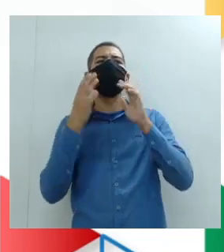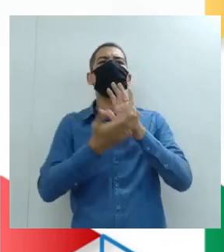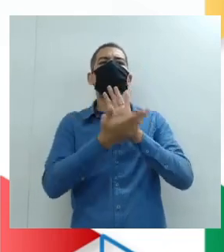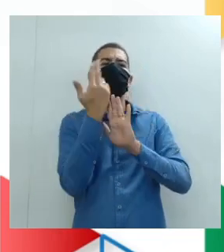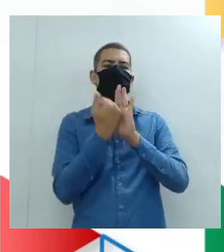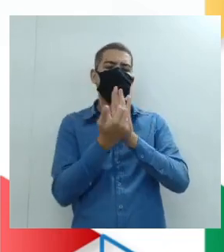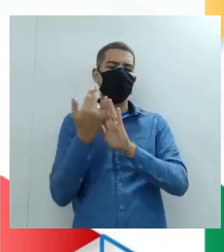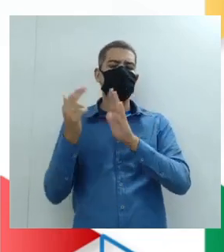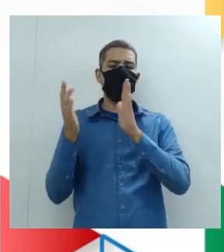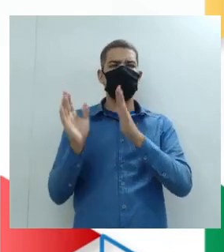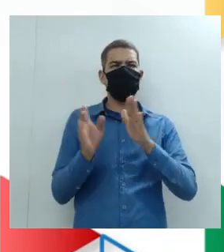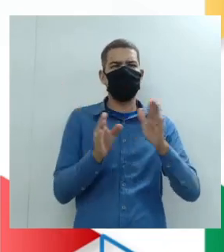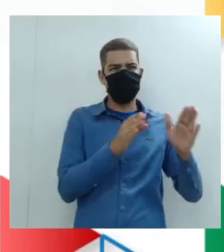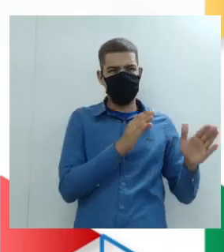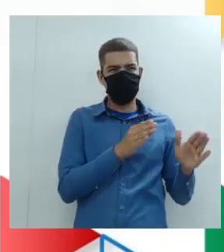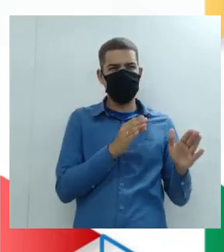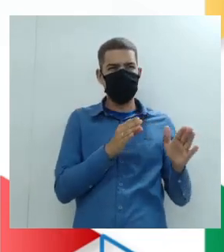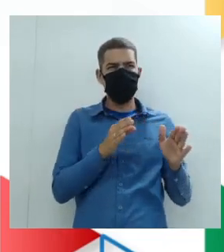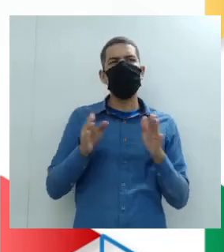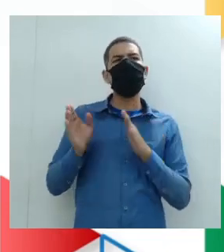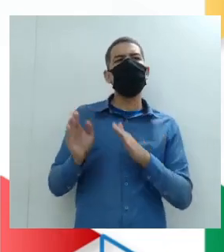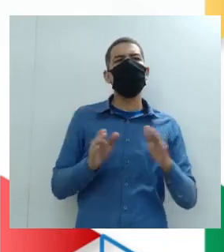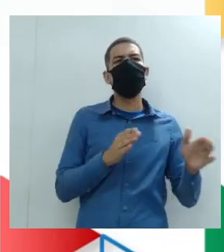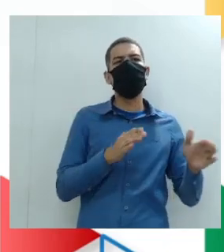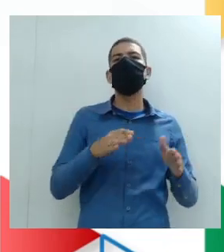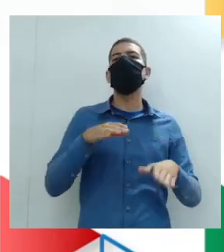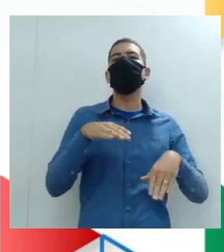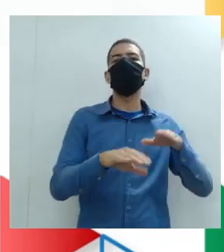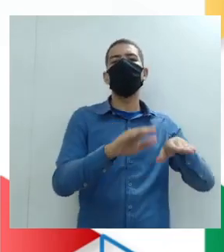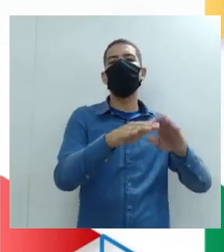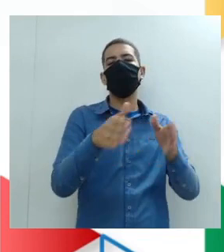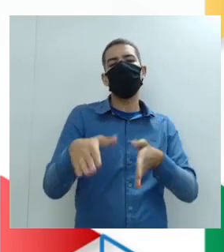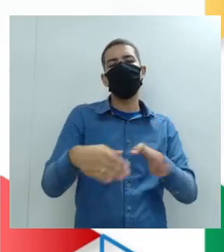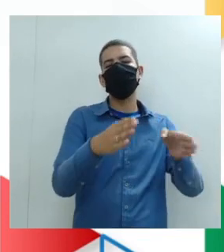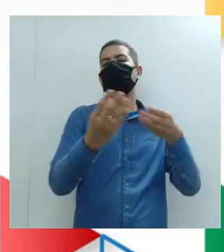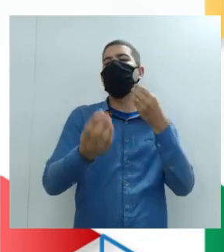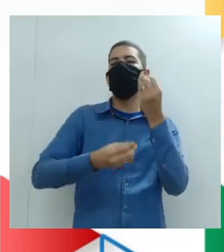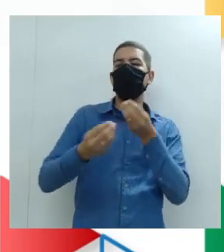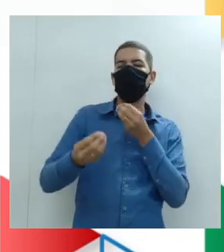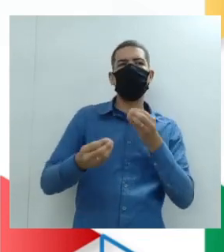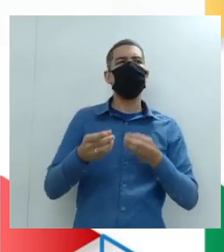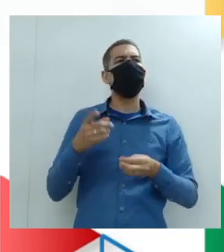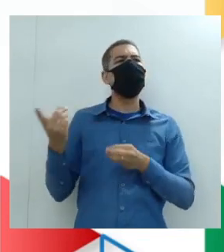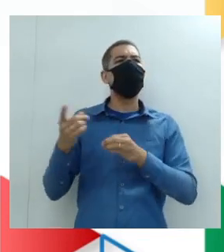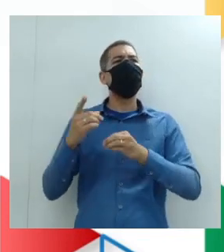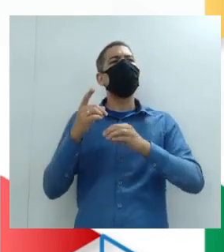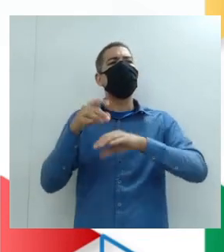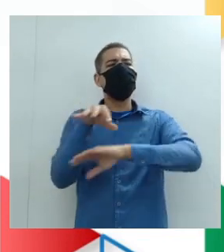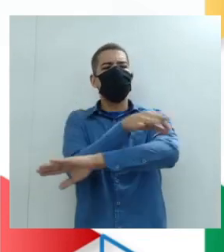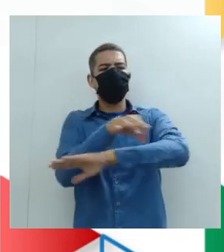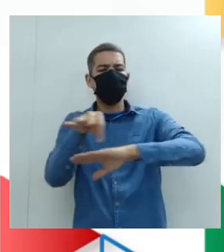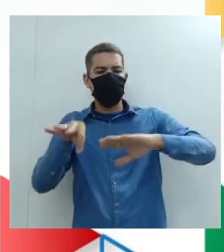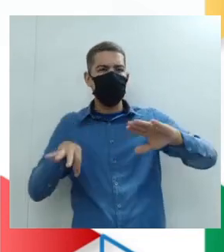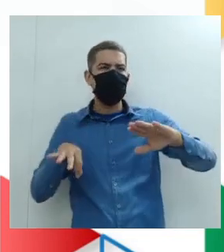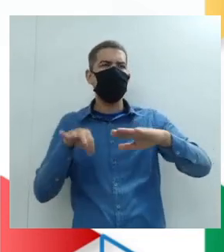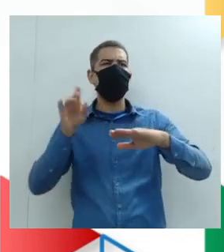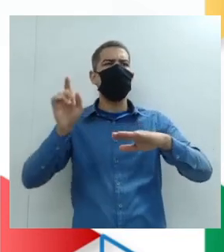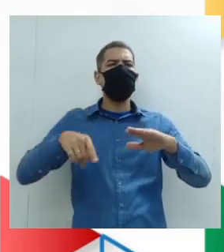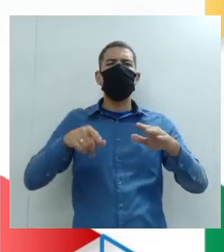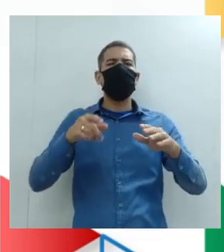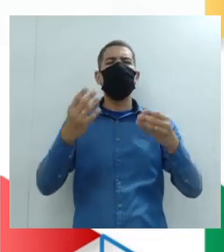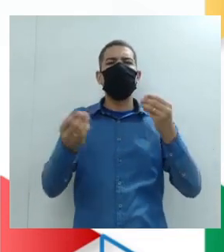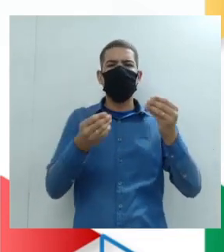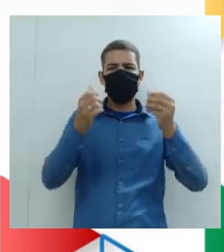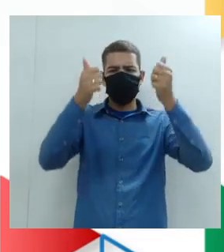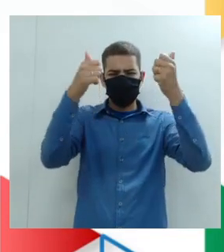de processo, né, chamado de Primeiros Passos para Encontrar o Melhor Caminho. Era um engenheiro que queria achar uma forma reduzida